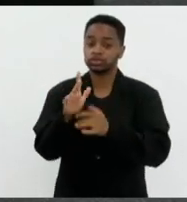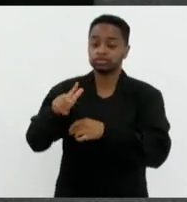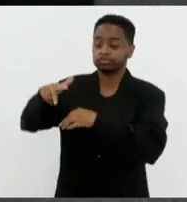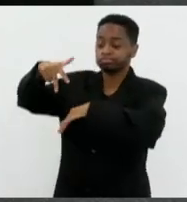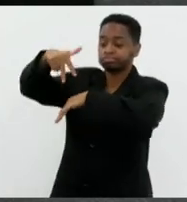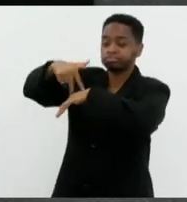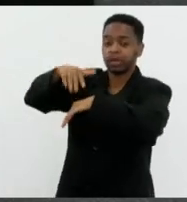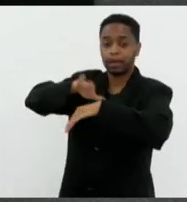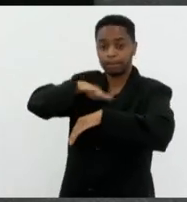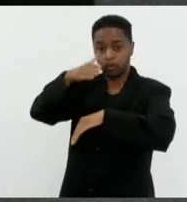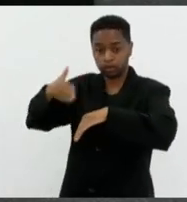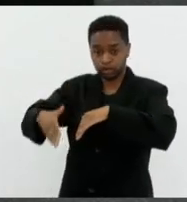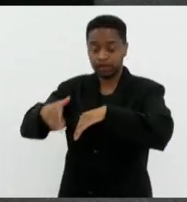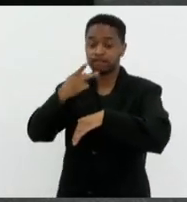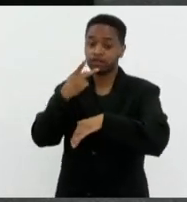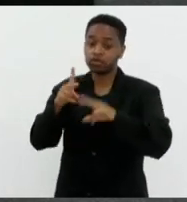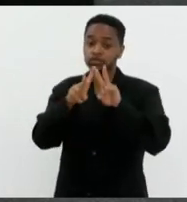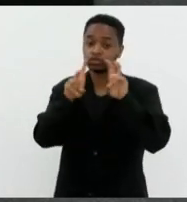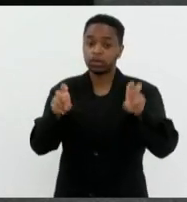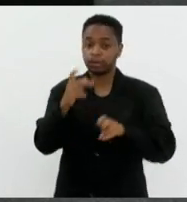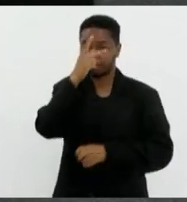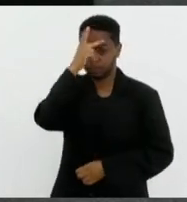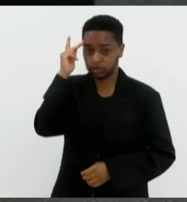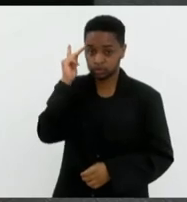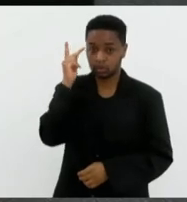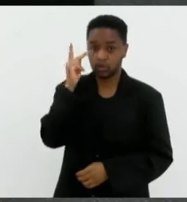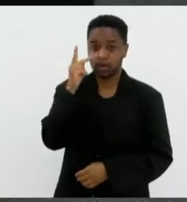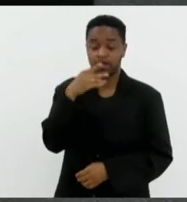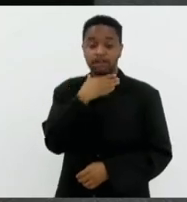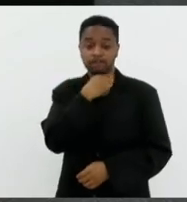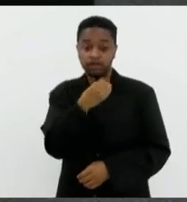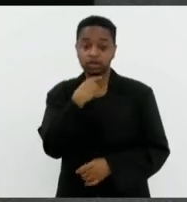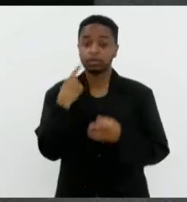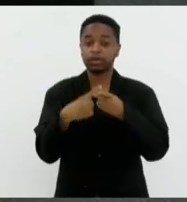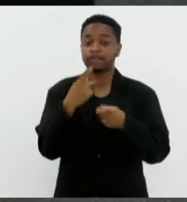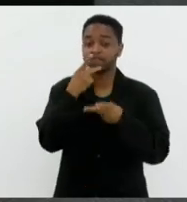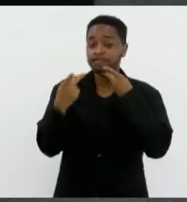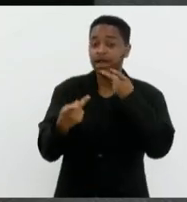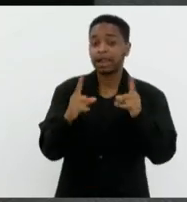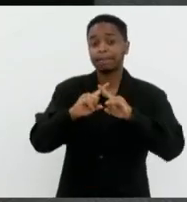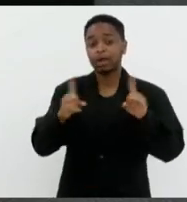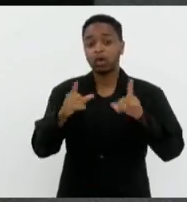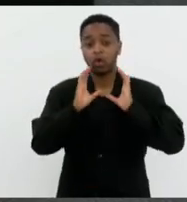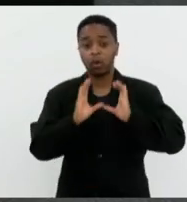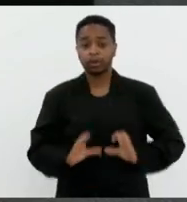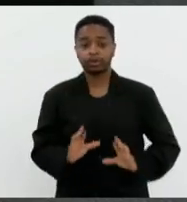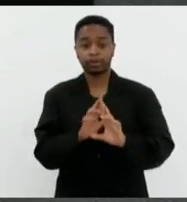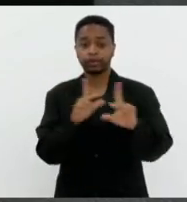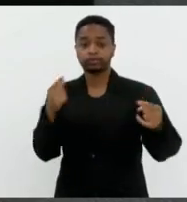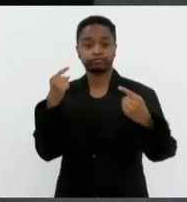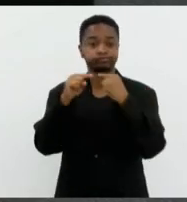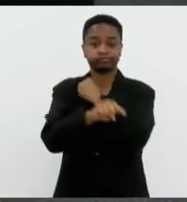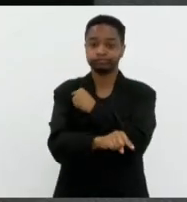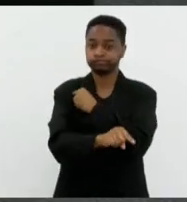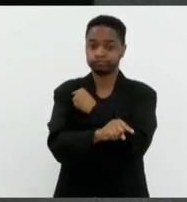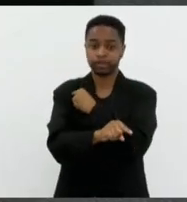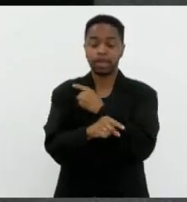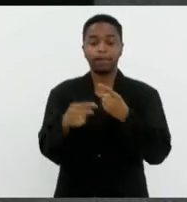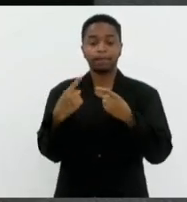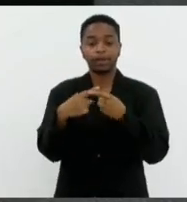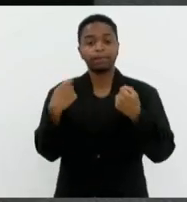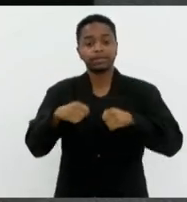né, dos hipócritas. Muitos que falam, mas que não se comportam da forma que deve ter, emanando